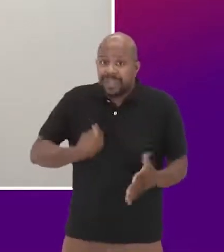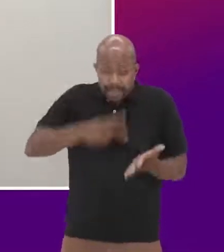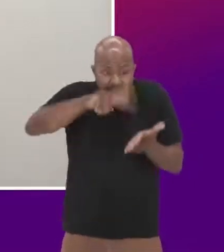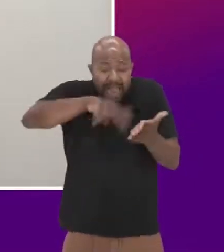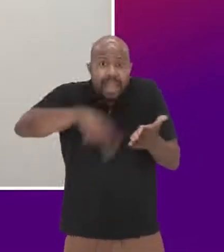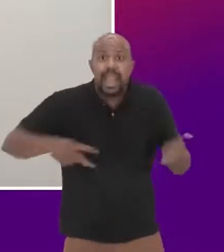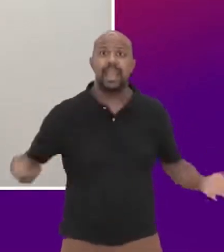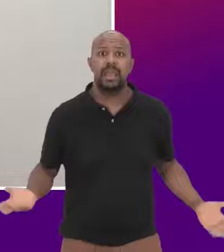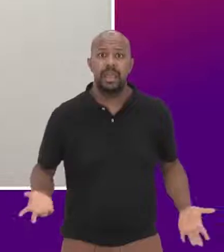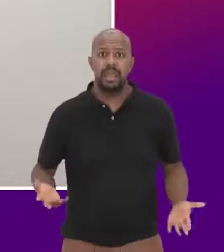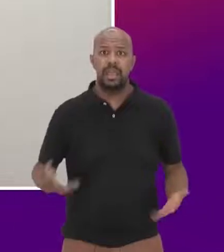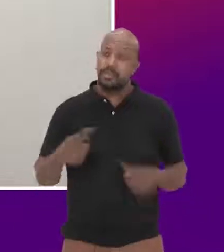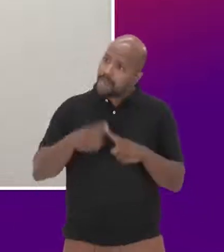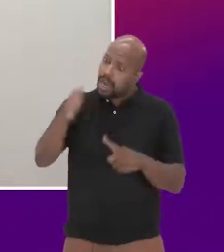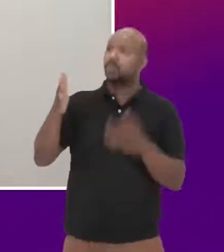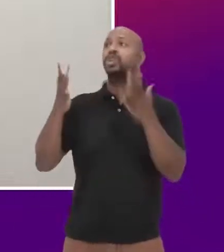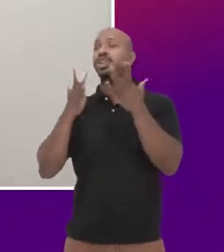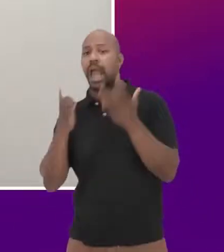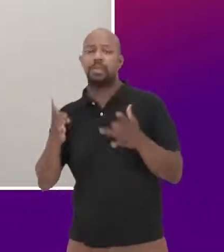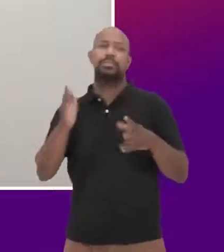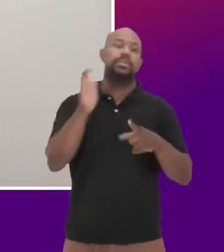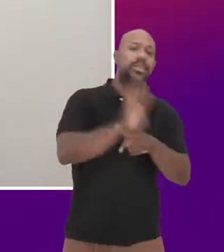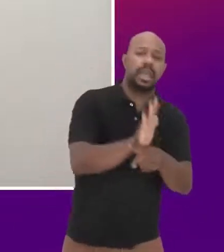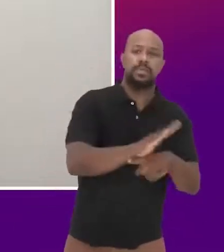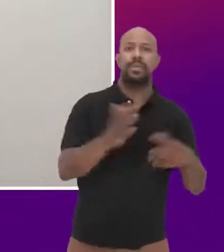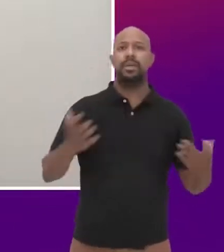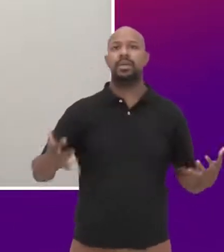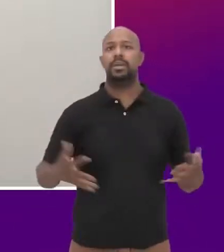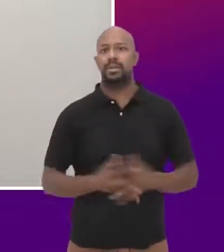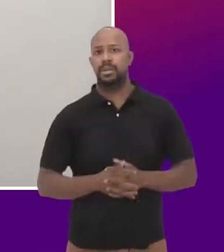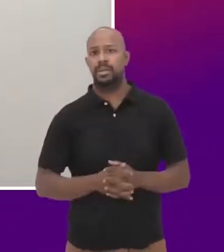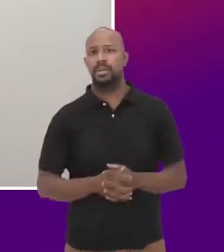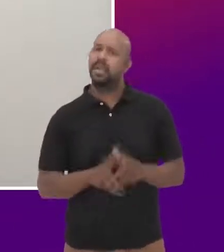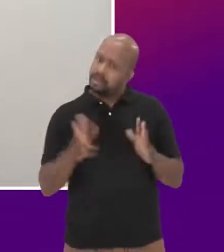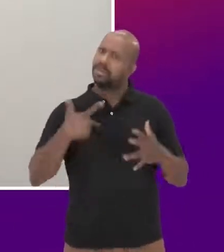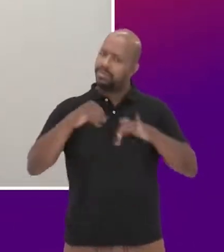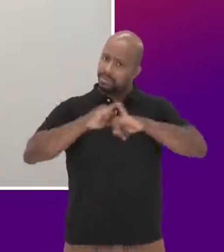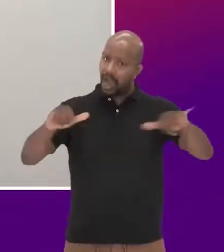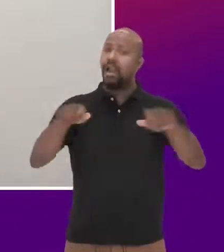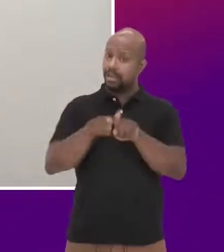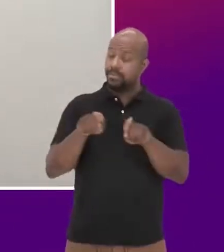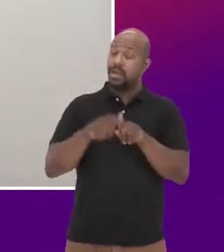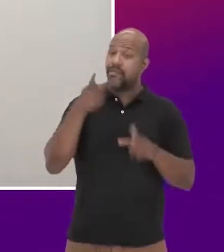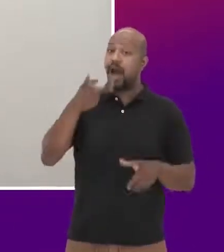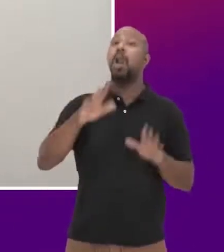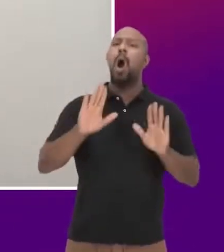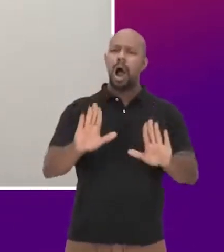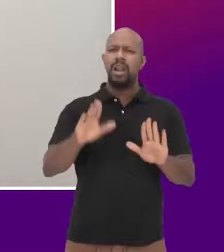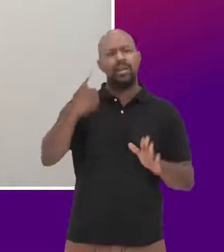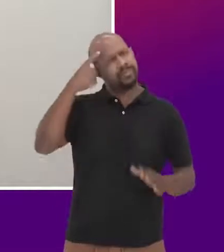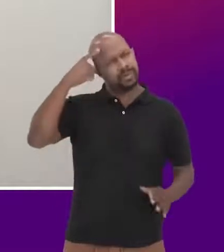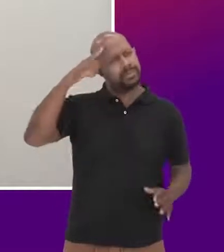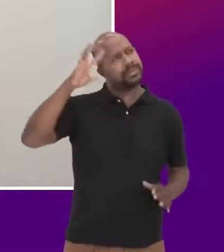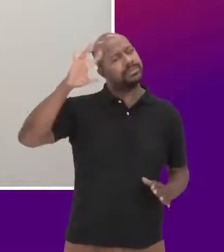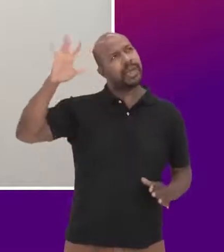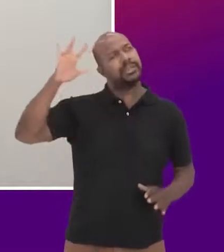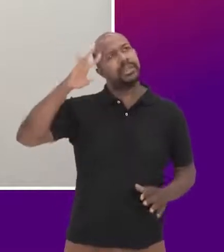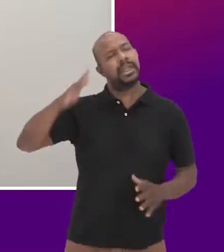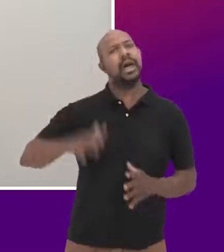ler ao teatro, ao cinema. Costumo dizer, inclusive, eu digo, olha, vamos